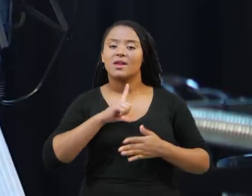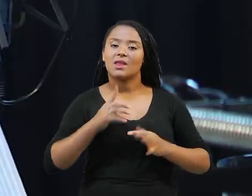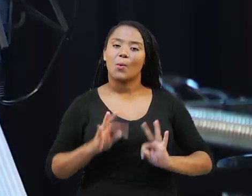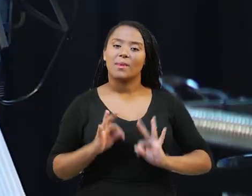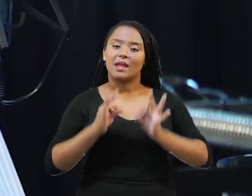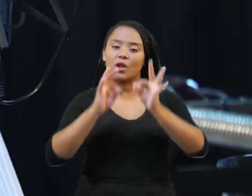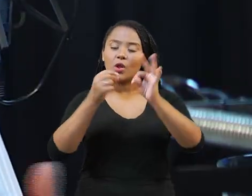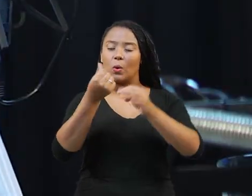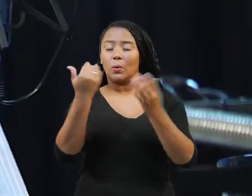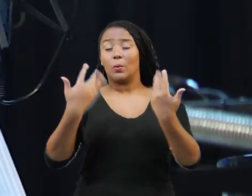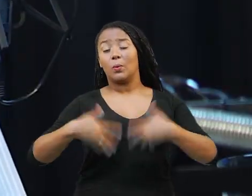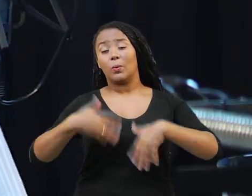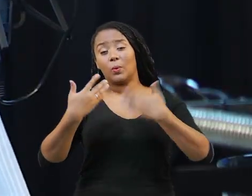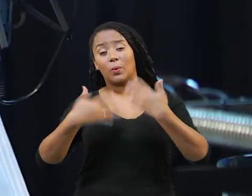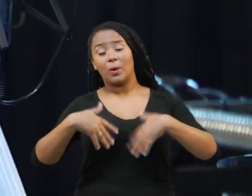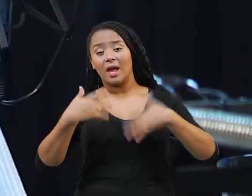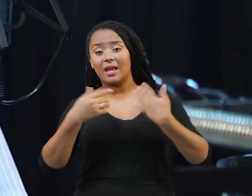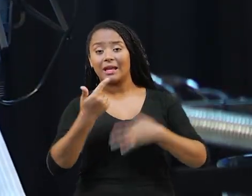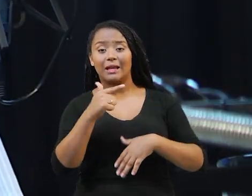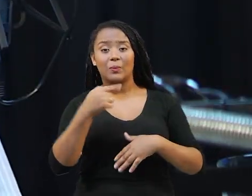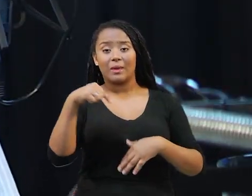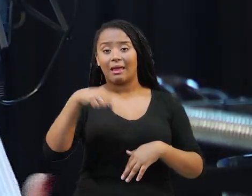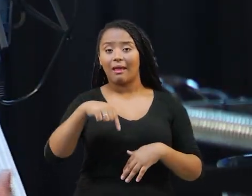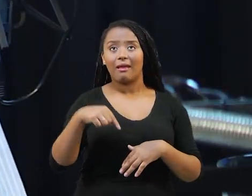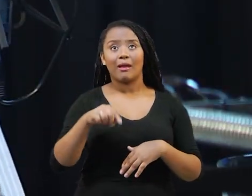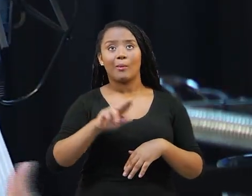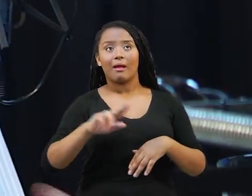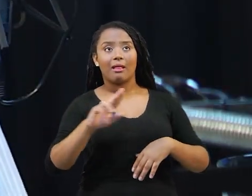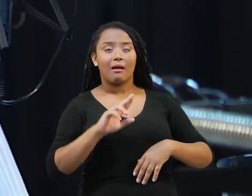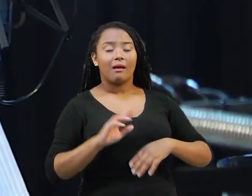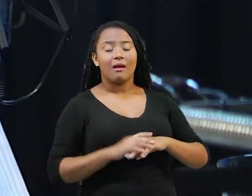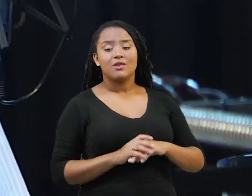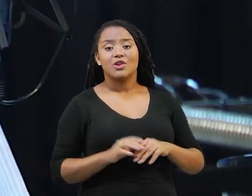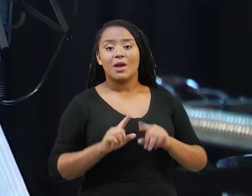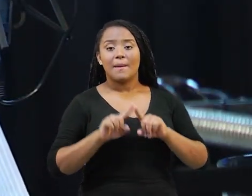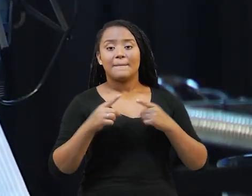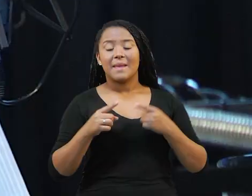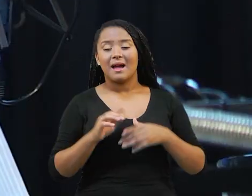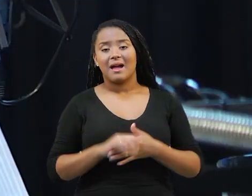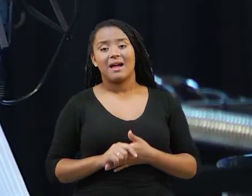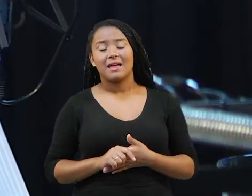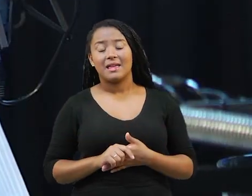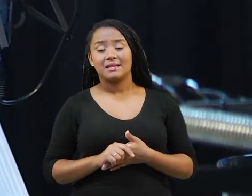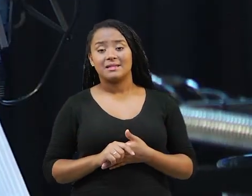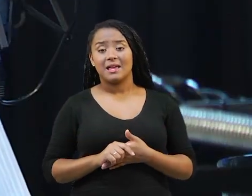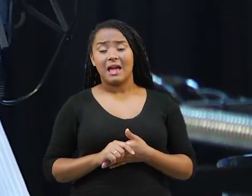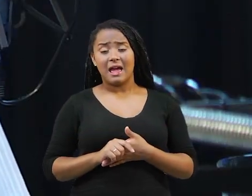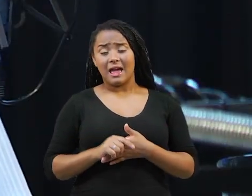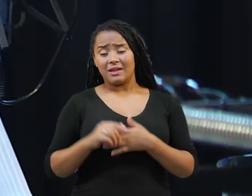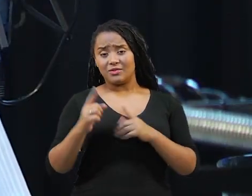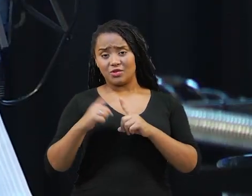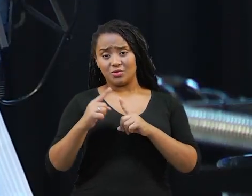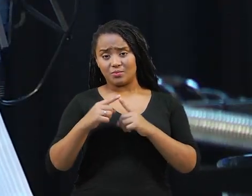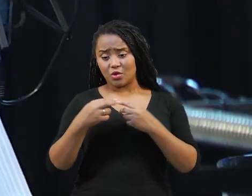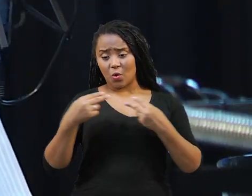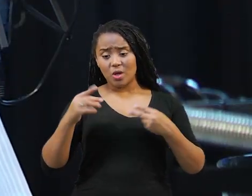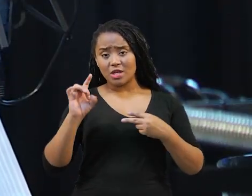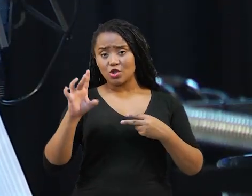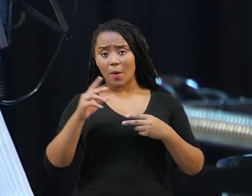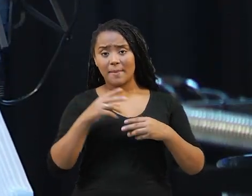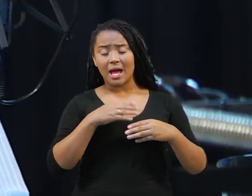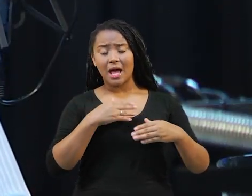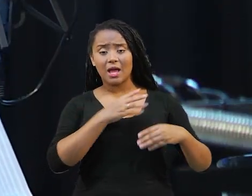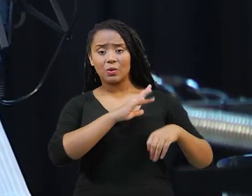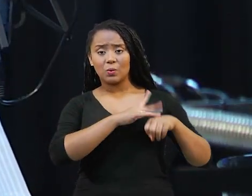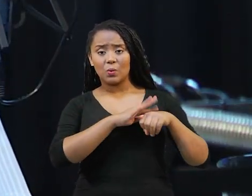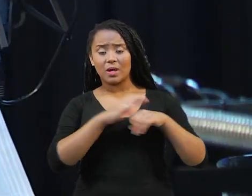tecnologia caríssima em algum lugar, e não tem aqui, não tem acesso, mas isso é para a doença que já está lá na frente, né? Quando a gente